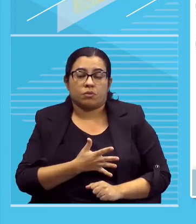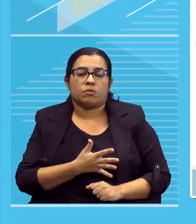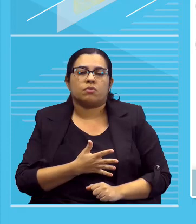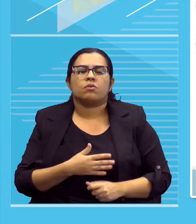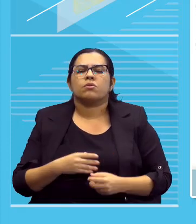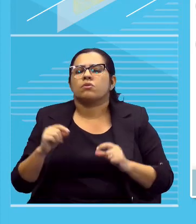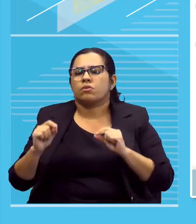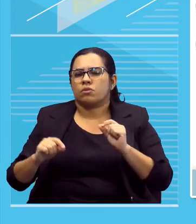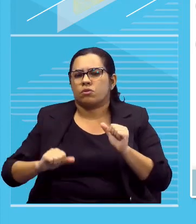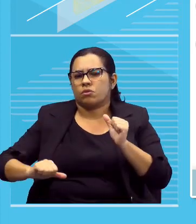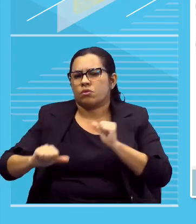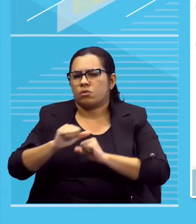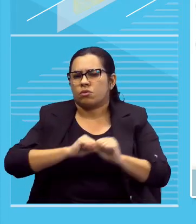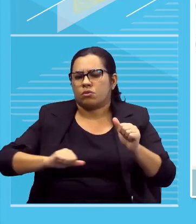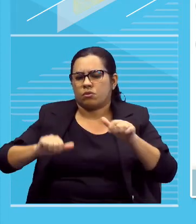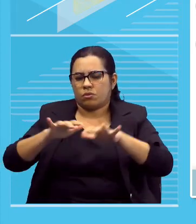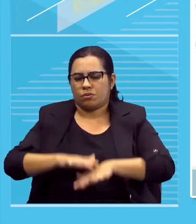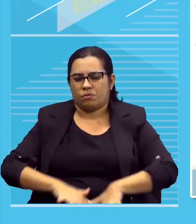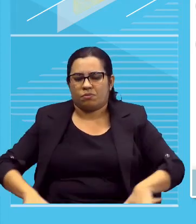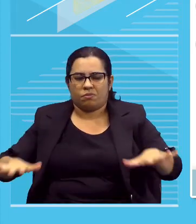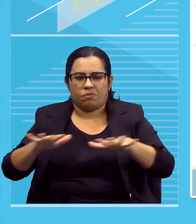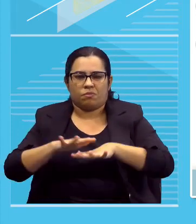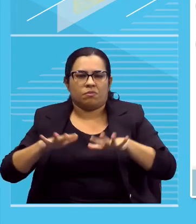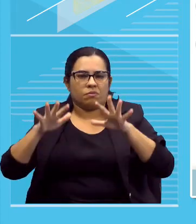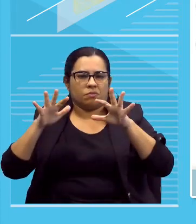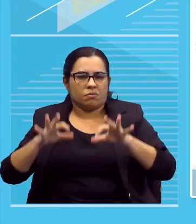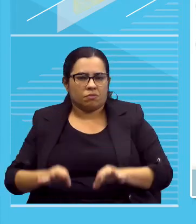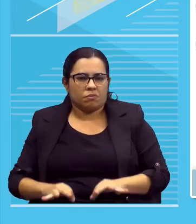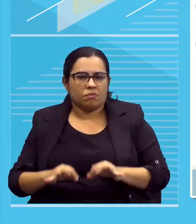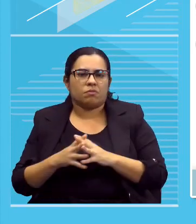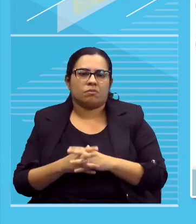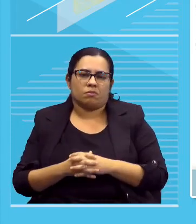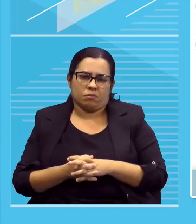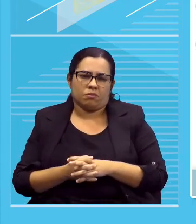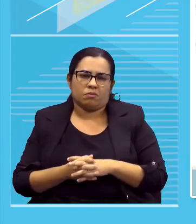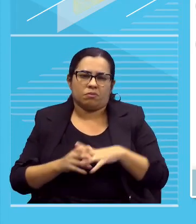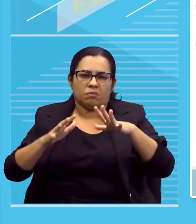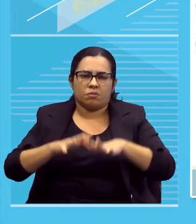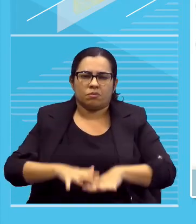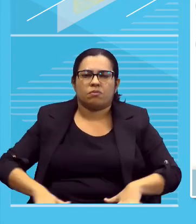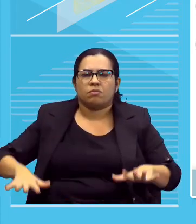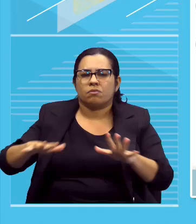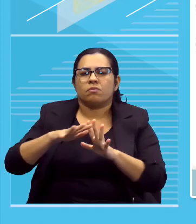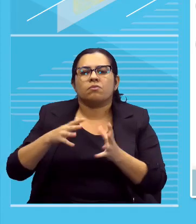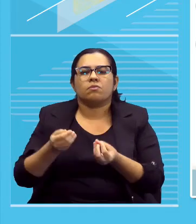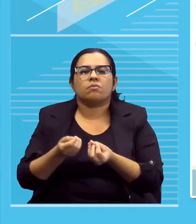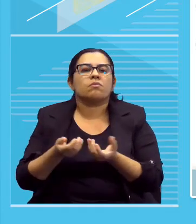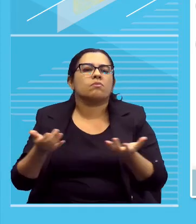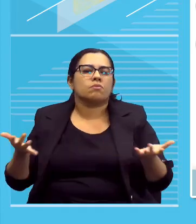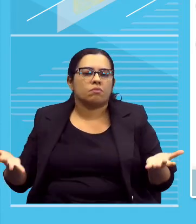que ela realmente transforma o espaço e o espaço geográfico